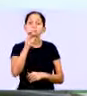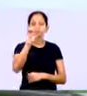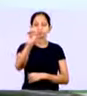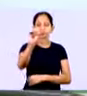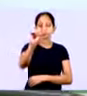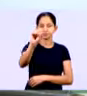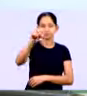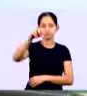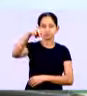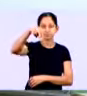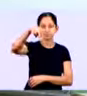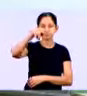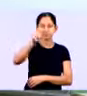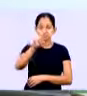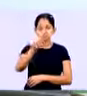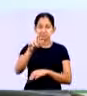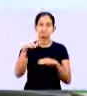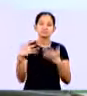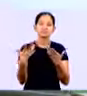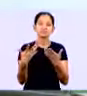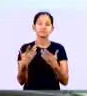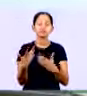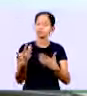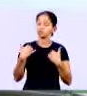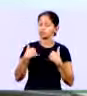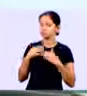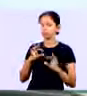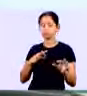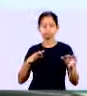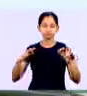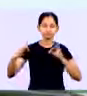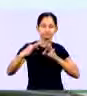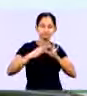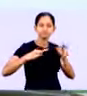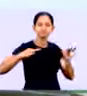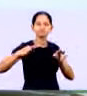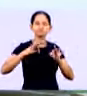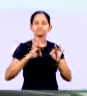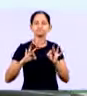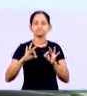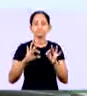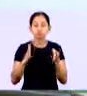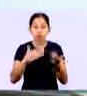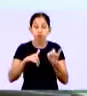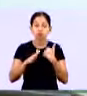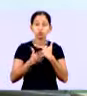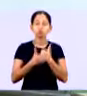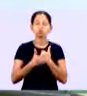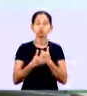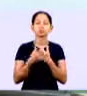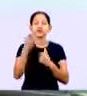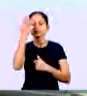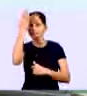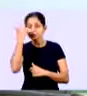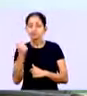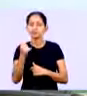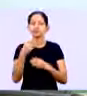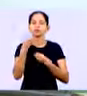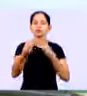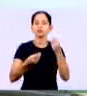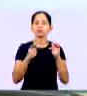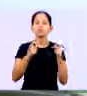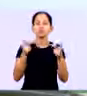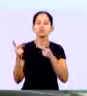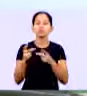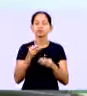que me organizar para atender uma demanda. Da mesma forma que a empresa comercial teria que fazer. Então, o orçamento de vendas, nesse caso, seria o